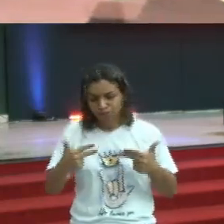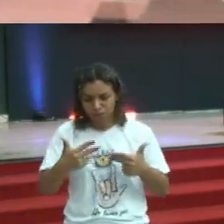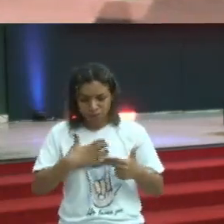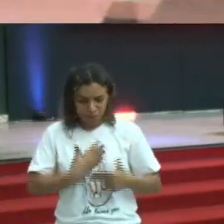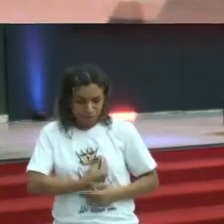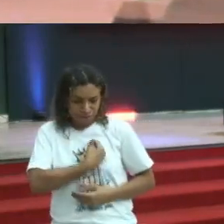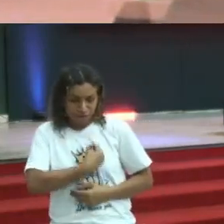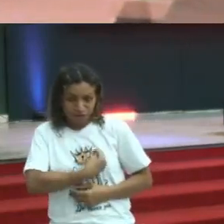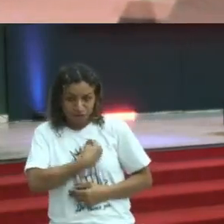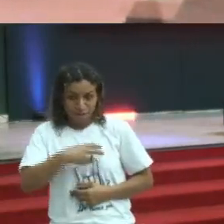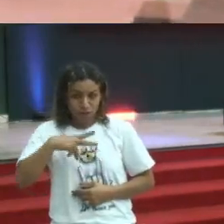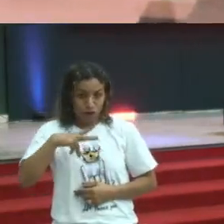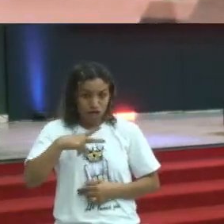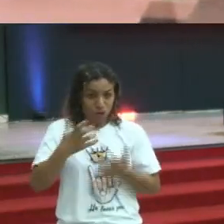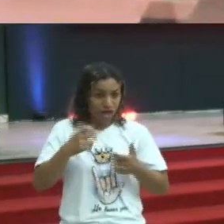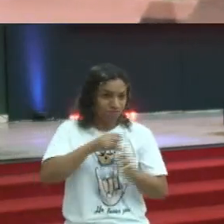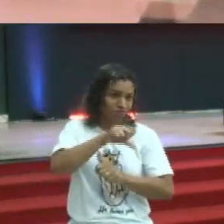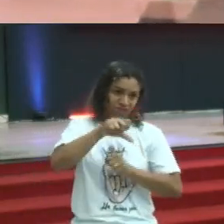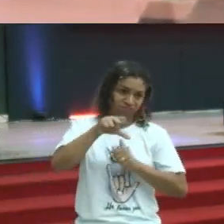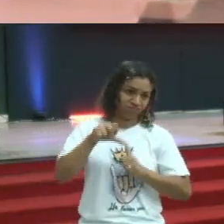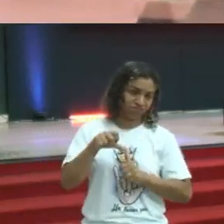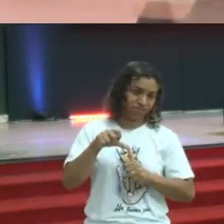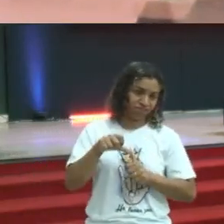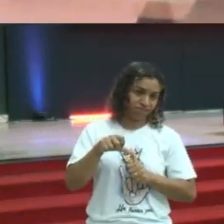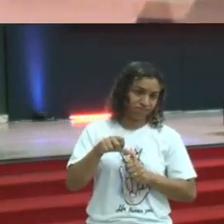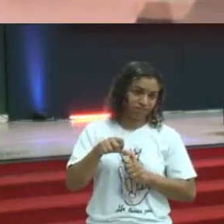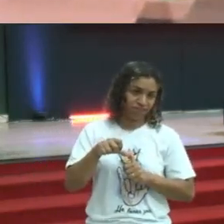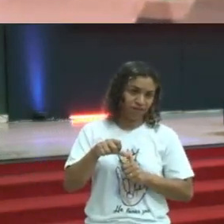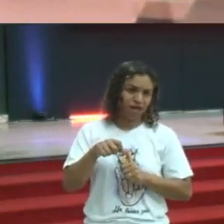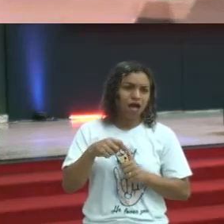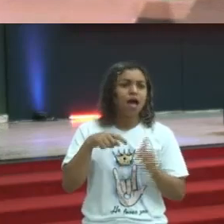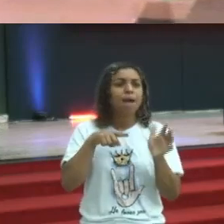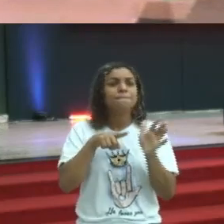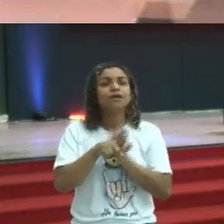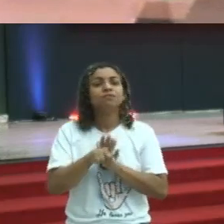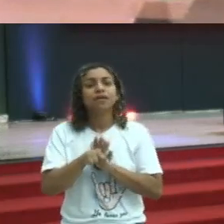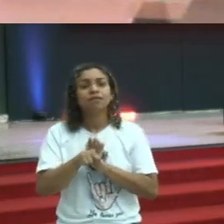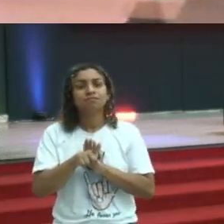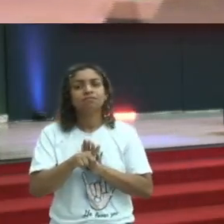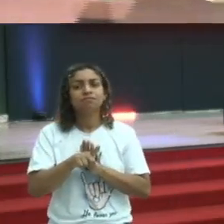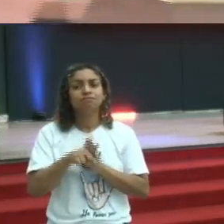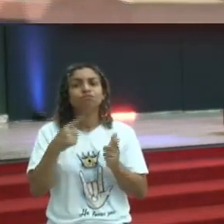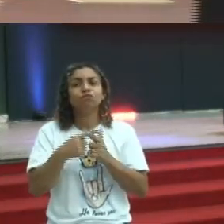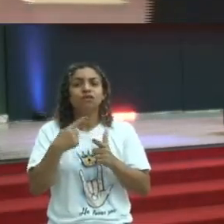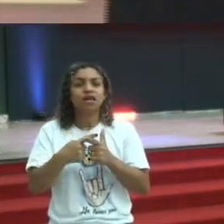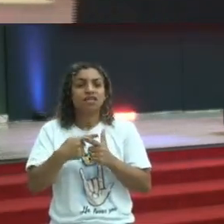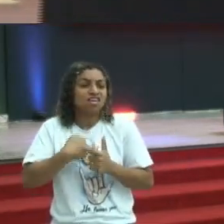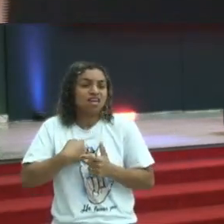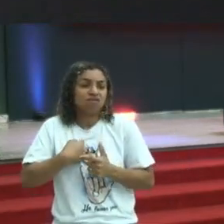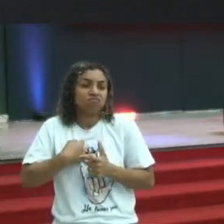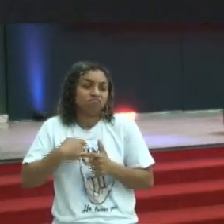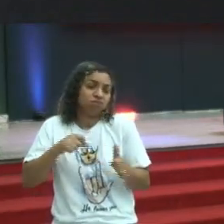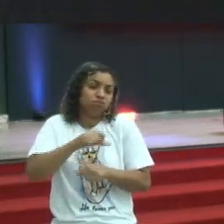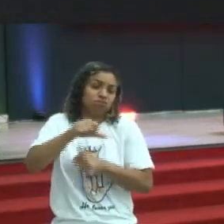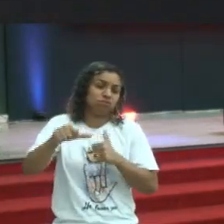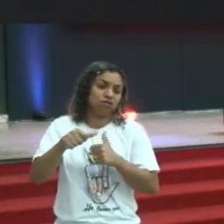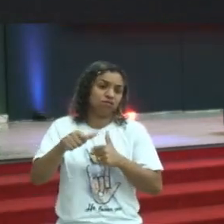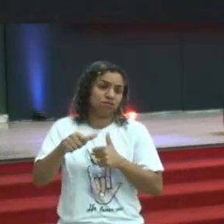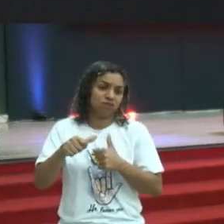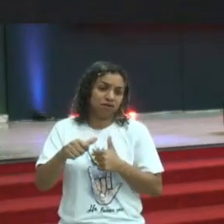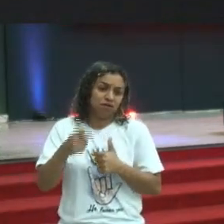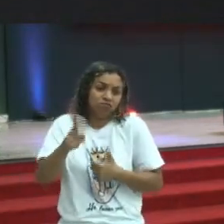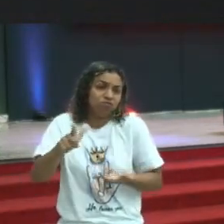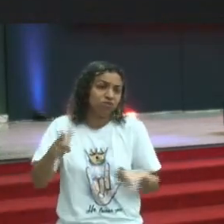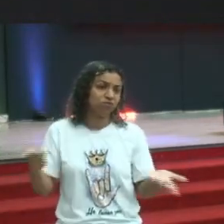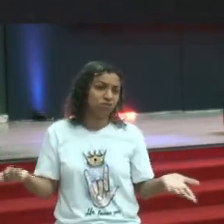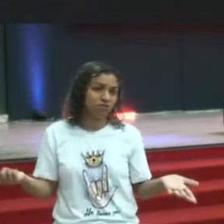vida que eu quero mudar, a pergunta é: por que não consigo